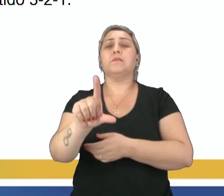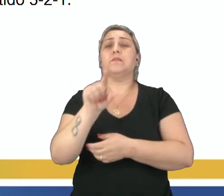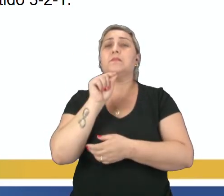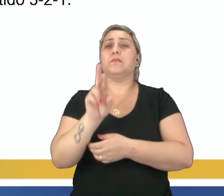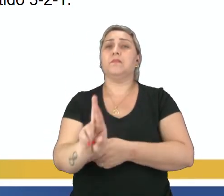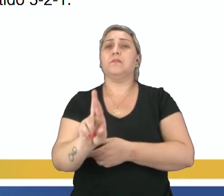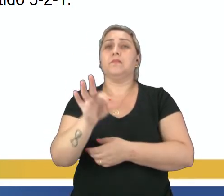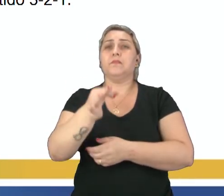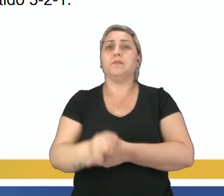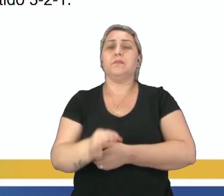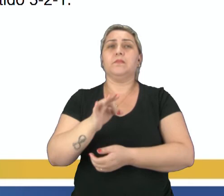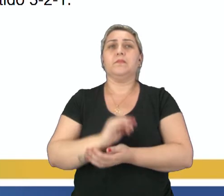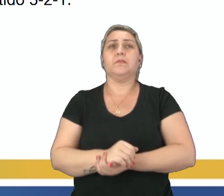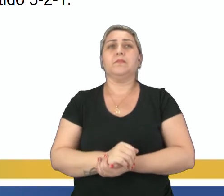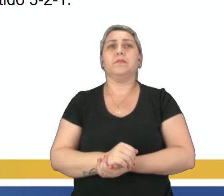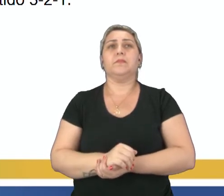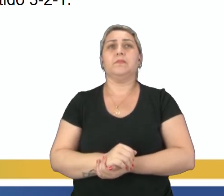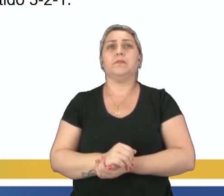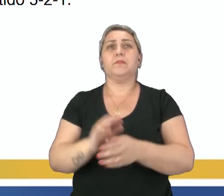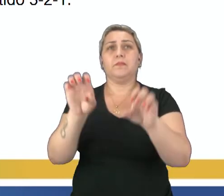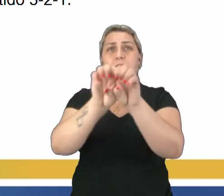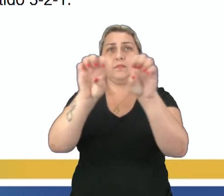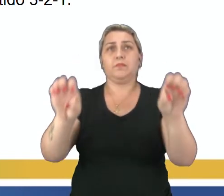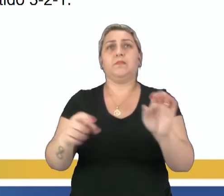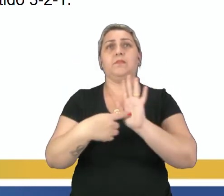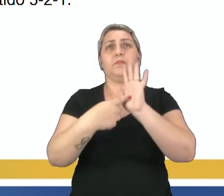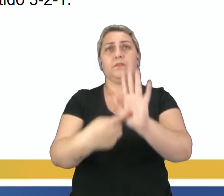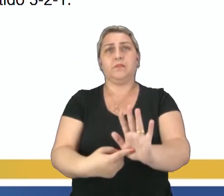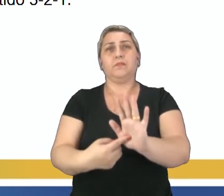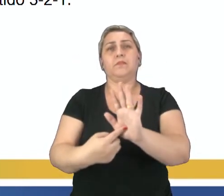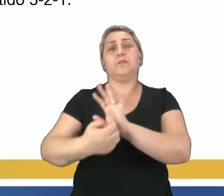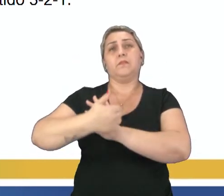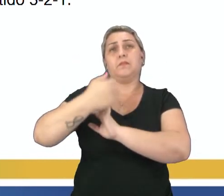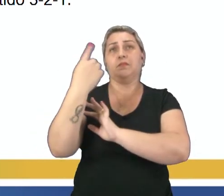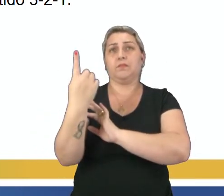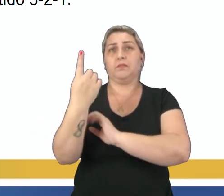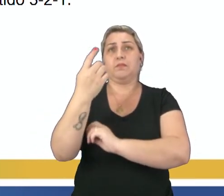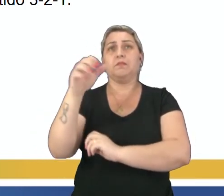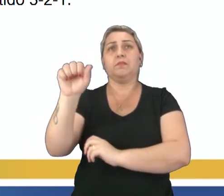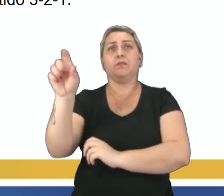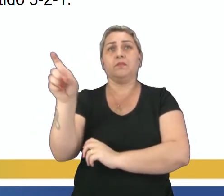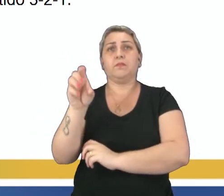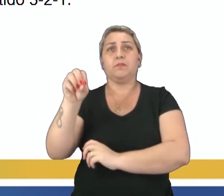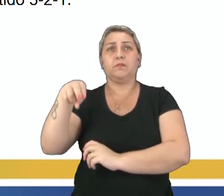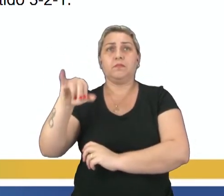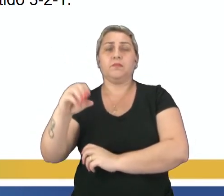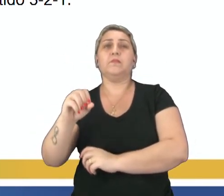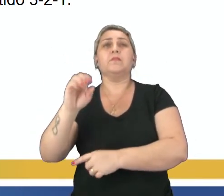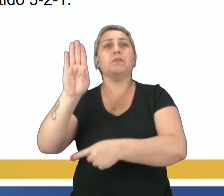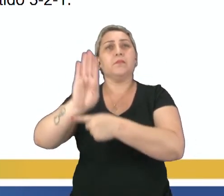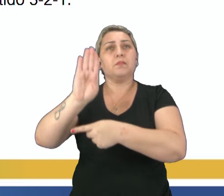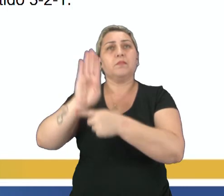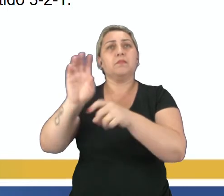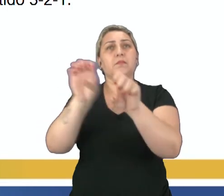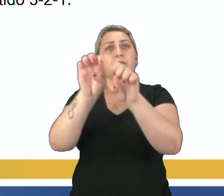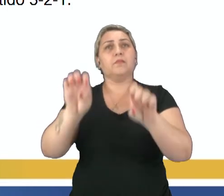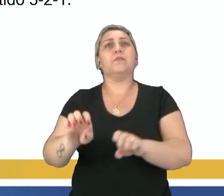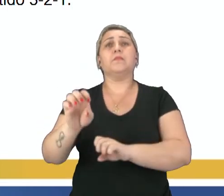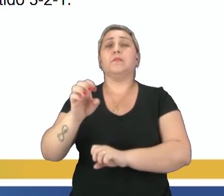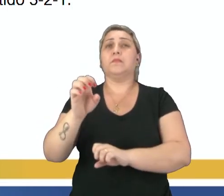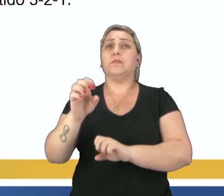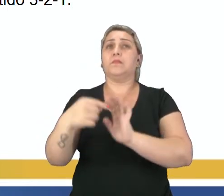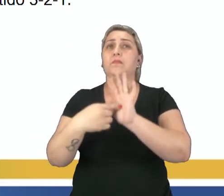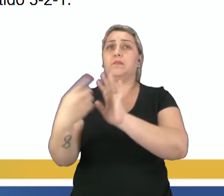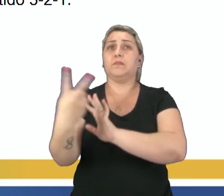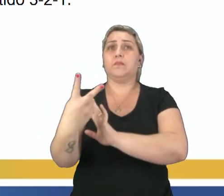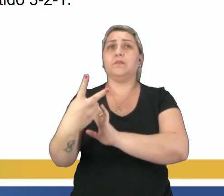ou constatações. E na letra D falava transporte de nutrientes e oxigênios para o corpo. E aí, o que vocês acham que não tem